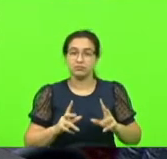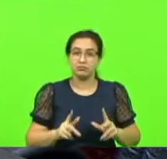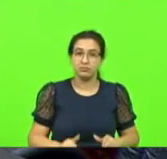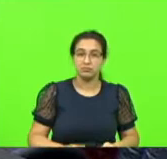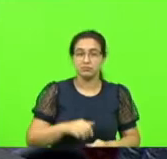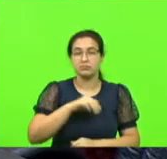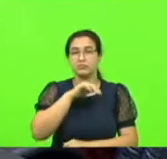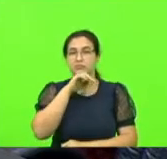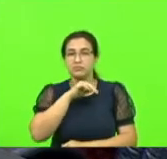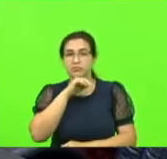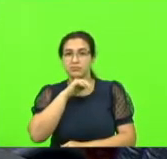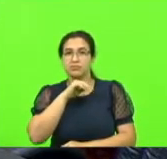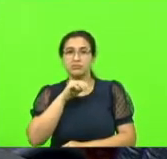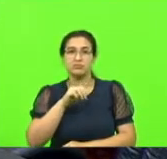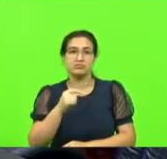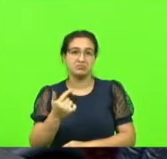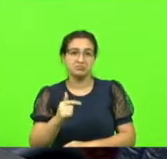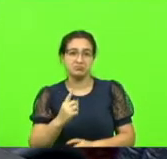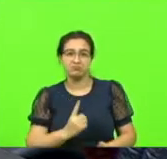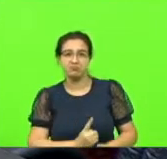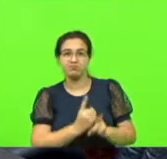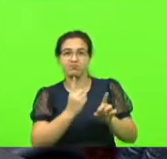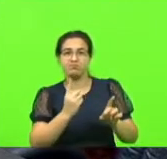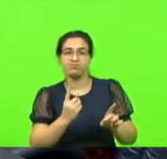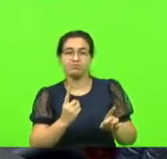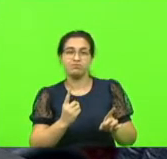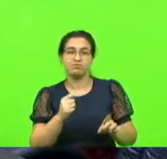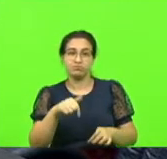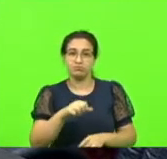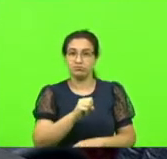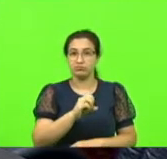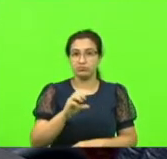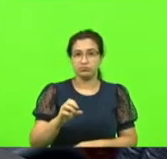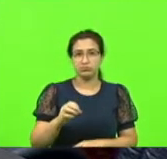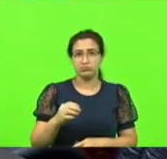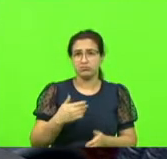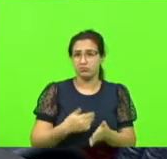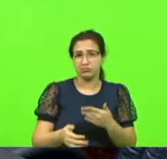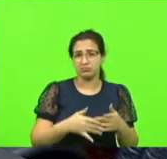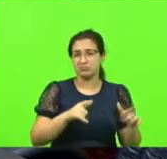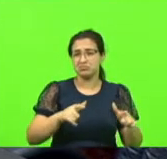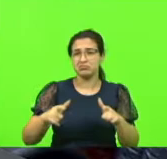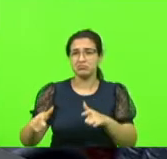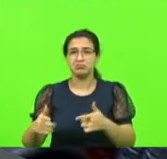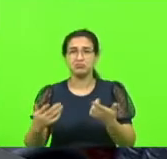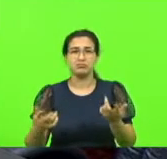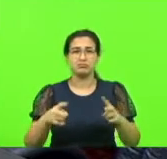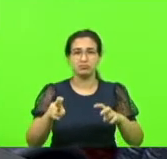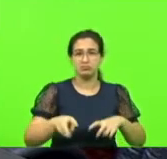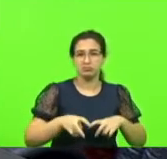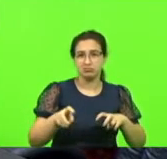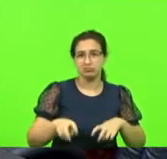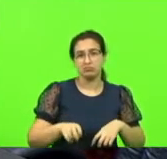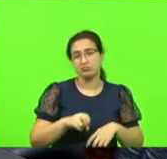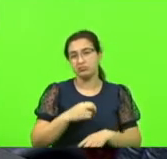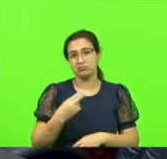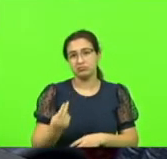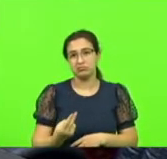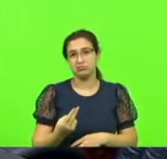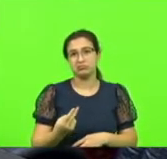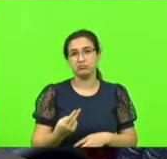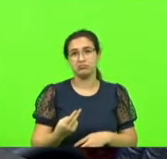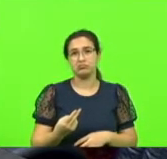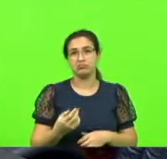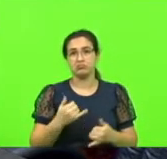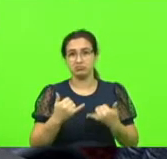animais sem identificação em Santa Catarina, seja de onde estiver, numa fazenda ou na farra do boi,